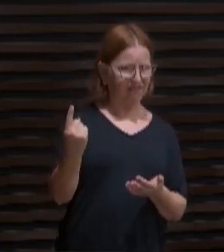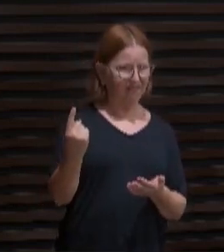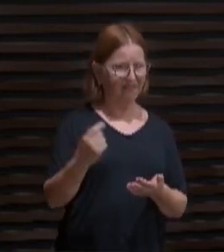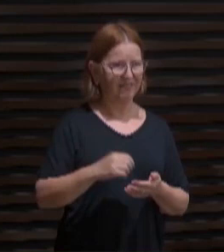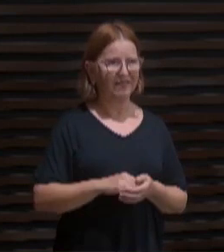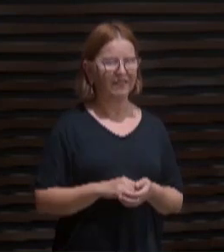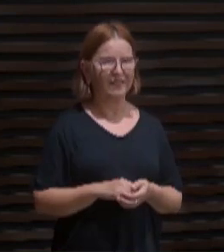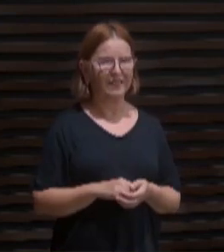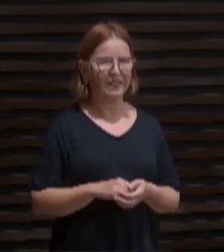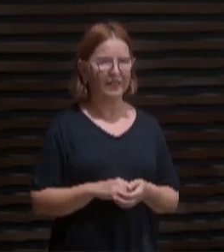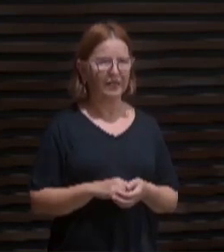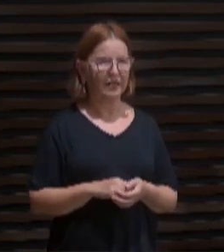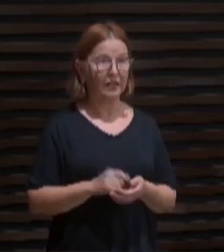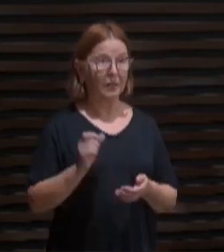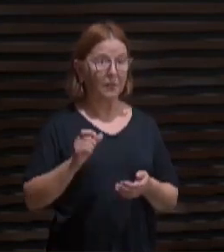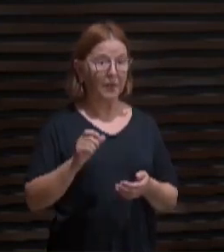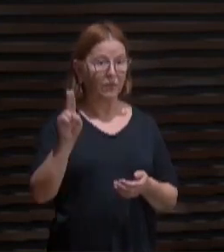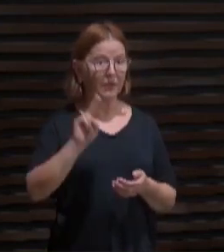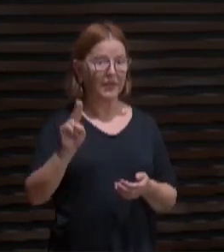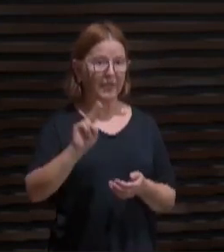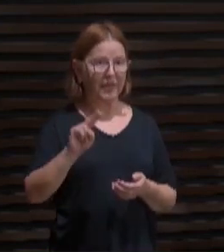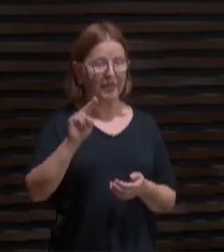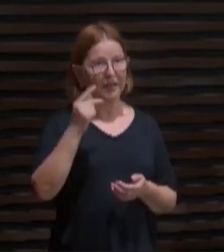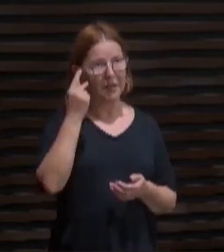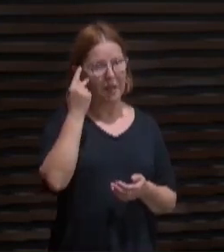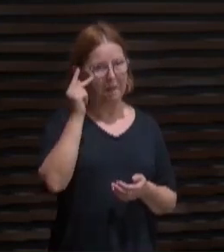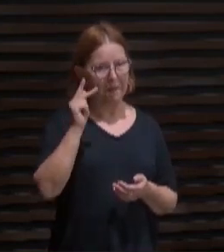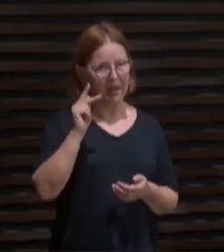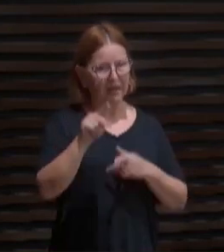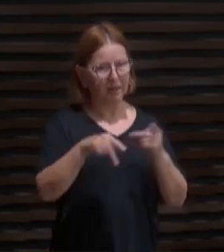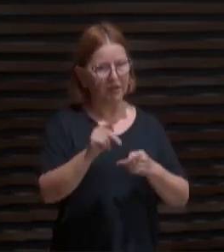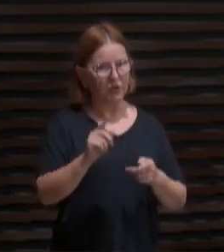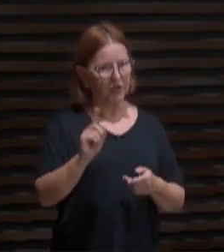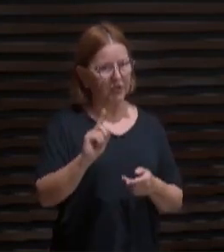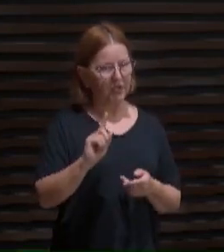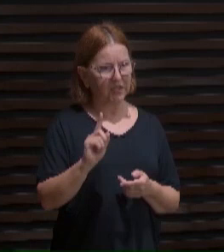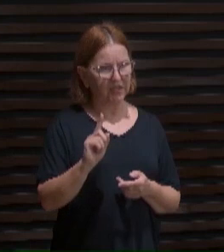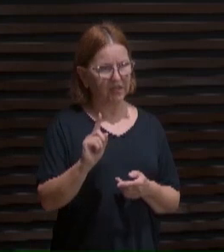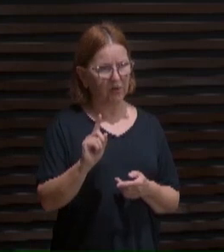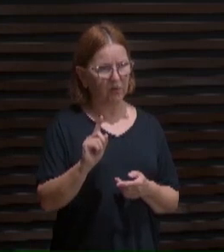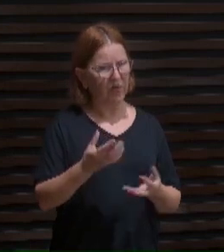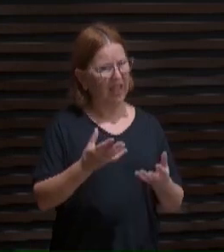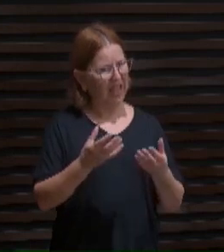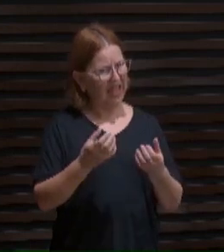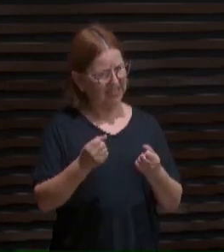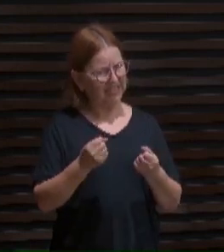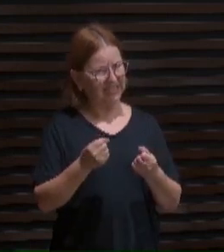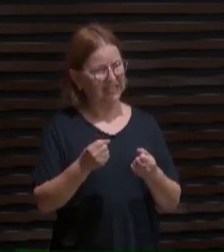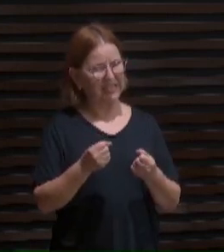termo é usado para representar as pessoas que não se identificam com os padrões impostos